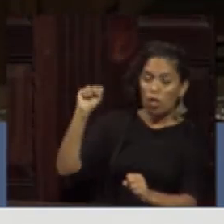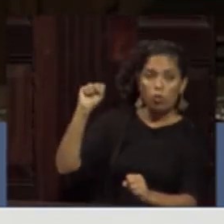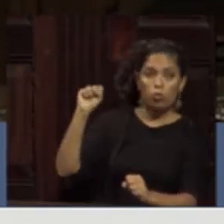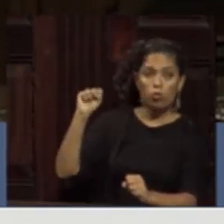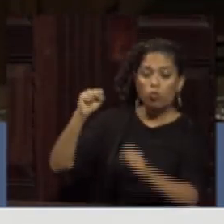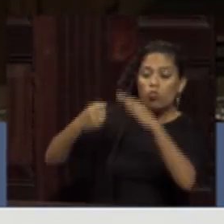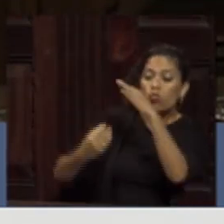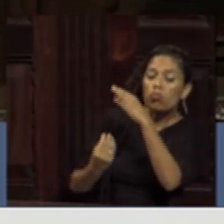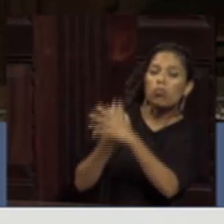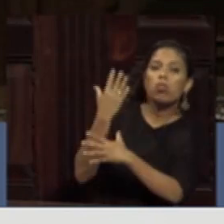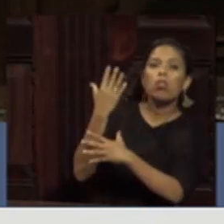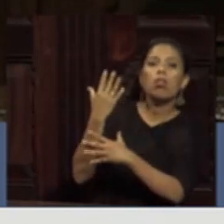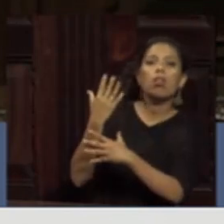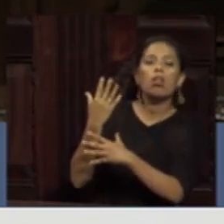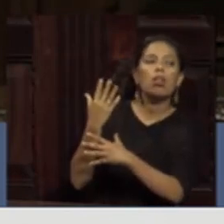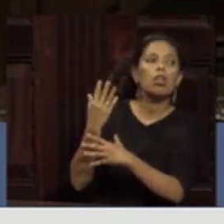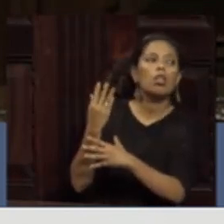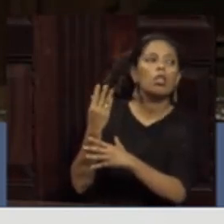criou